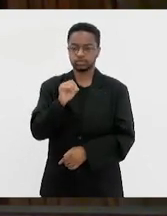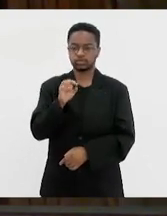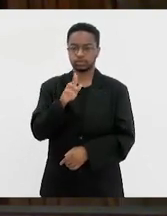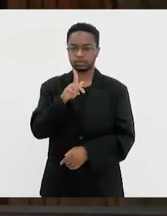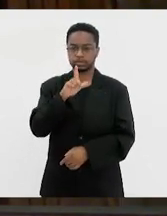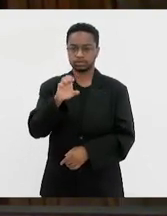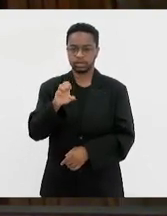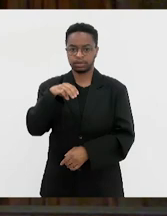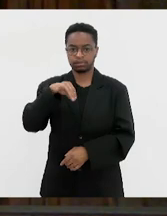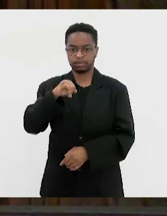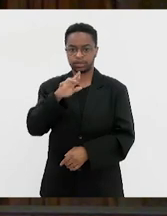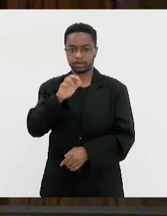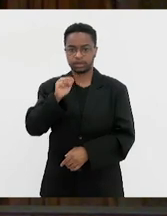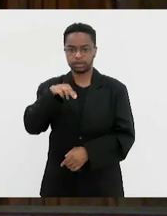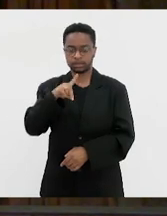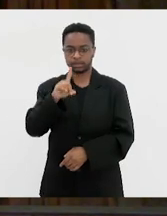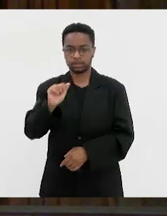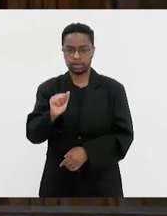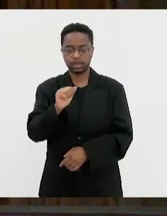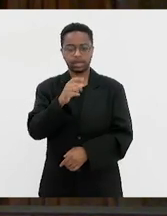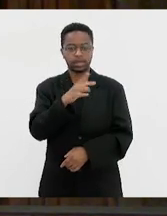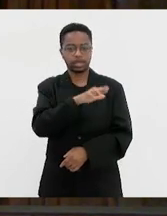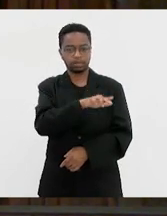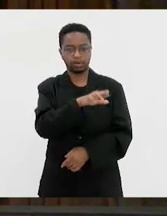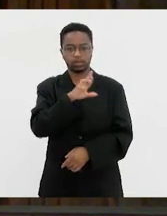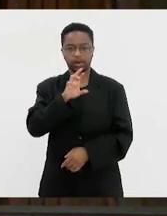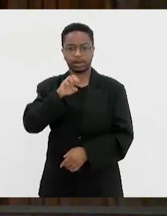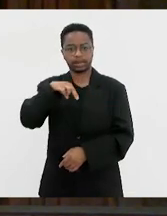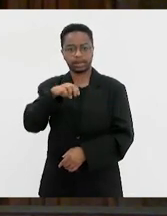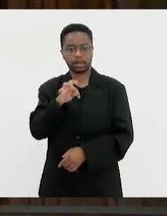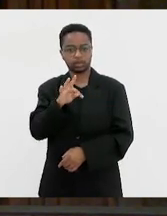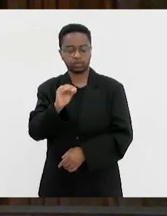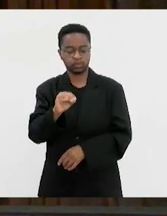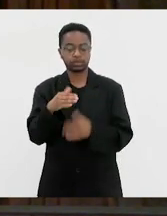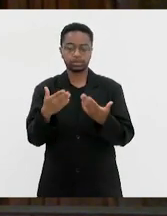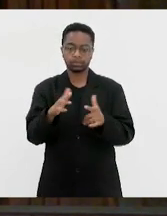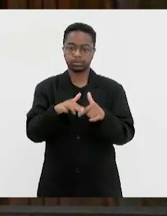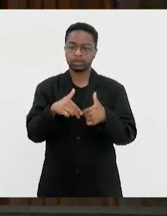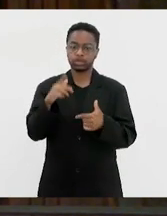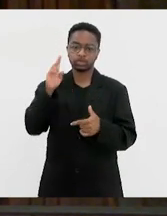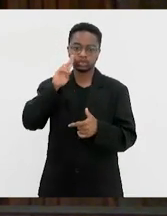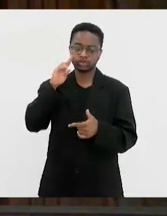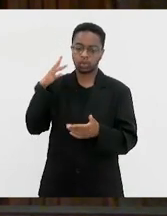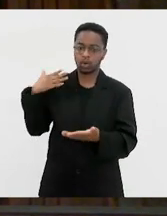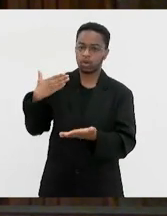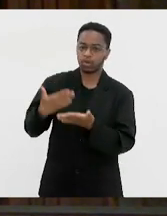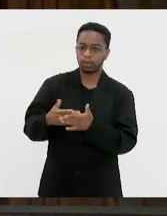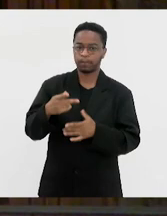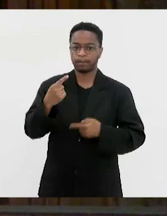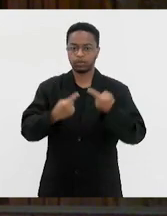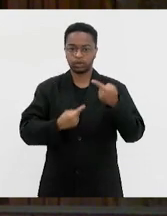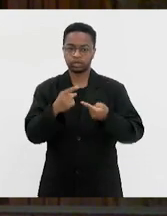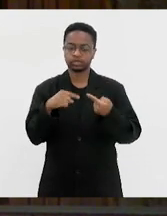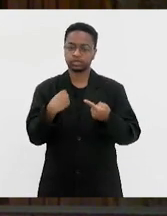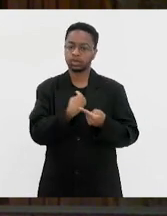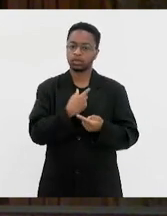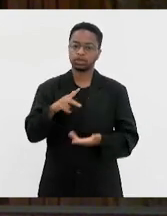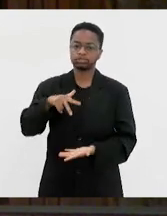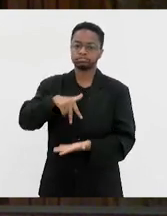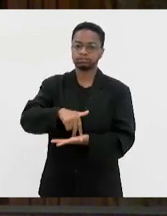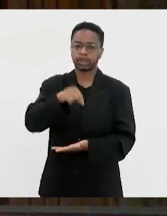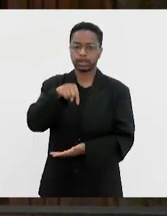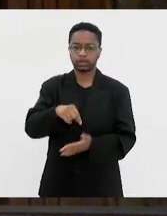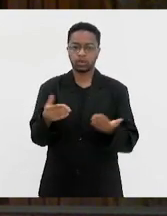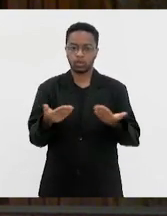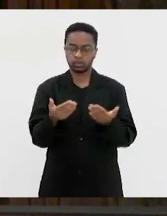Renato Miranda. Então, ó, graças a essa história política do meu pai que estamos aqui hoje, junto com essa